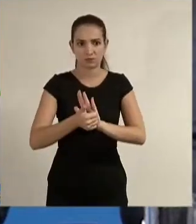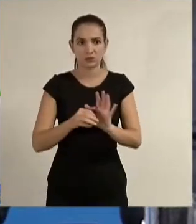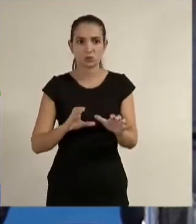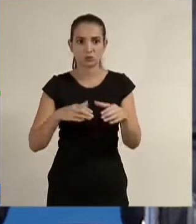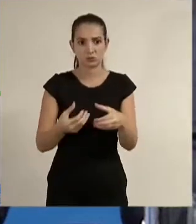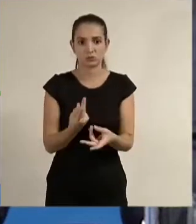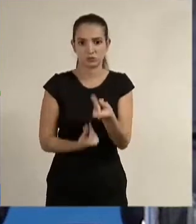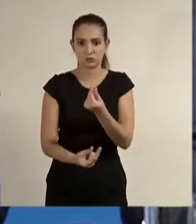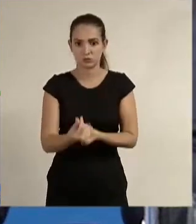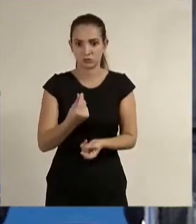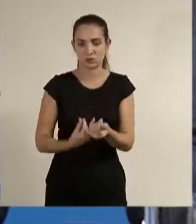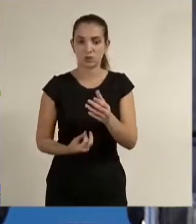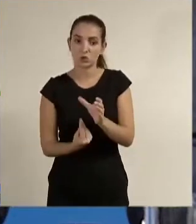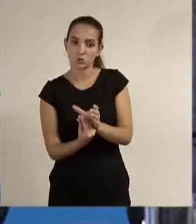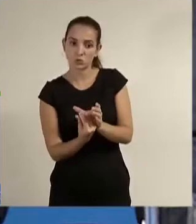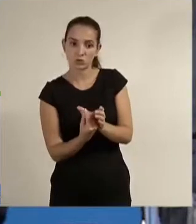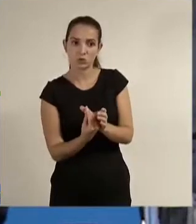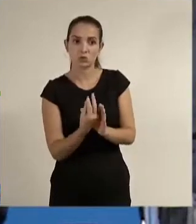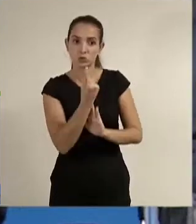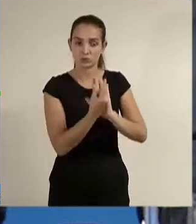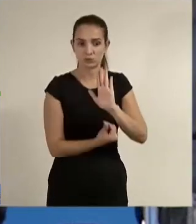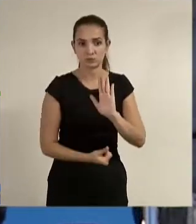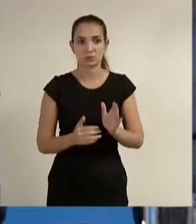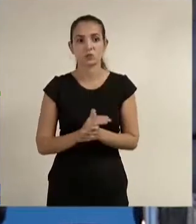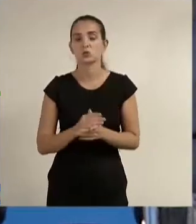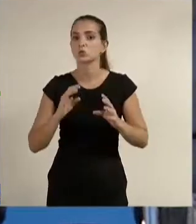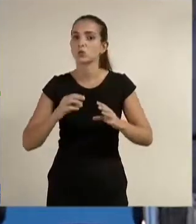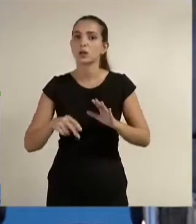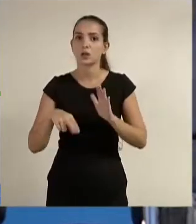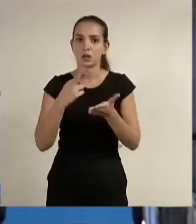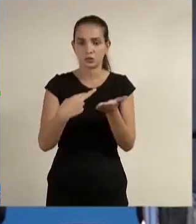Finanças e Orçamento. Relator deputado Márcio Fernandes. Favorável.